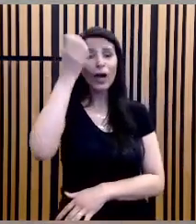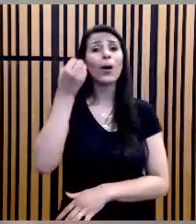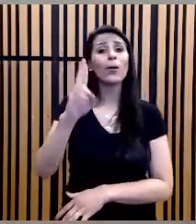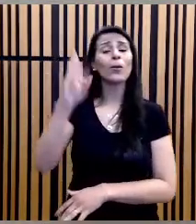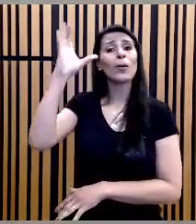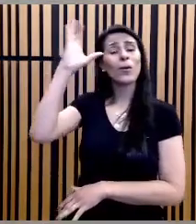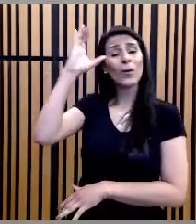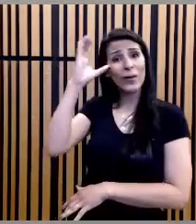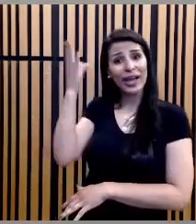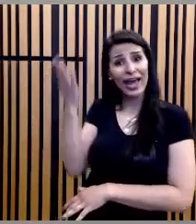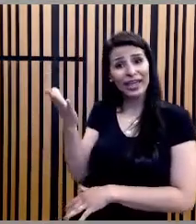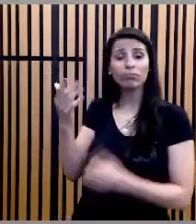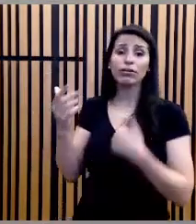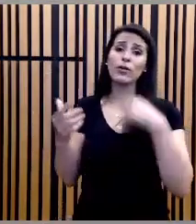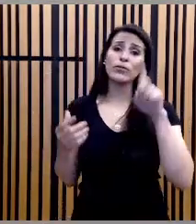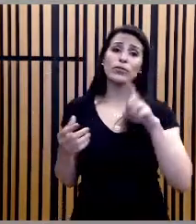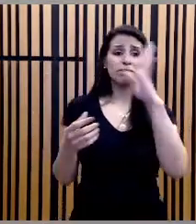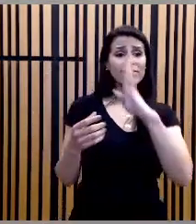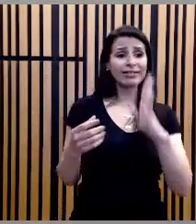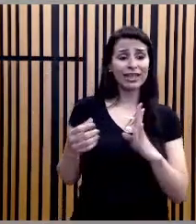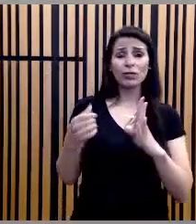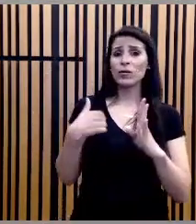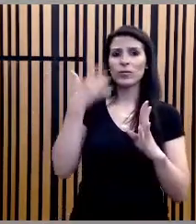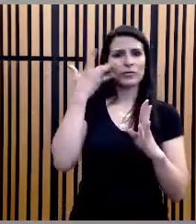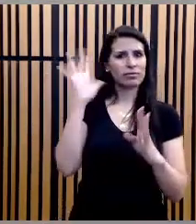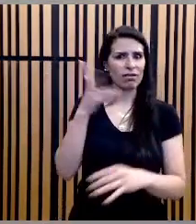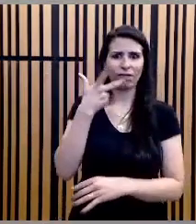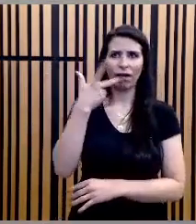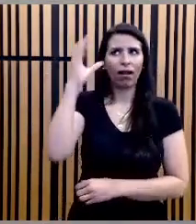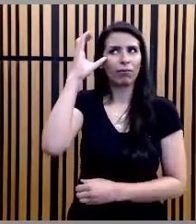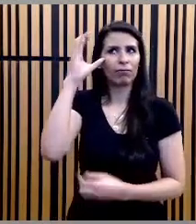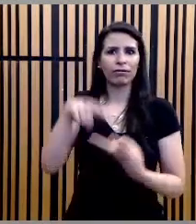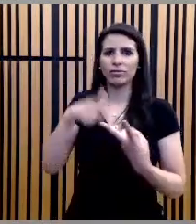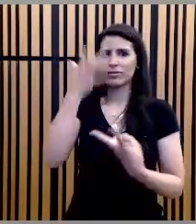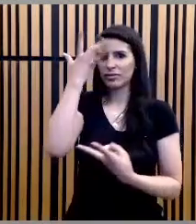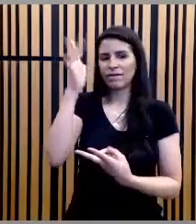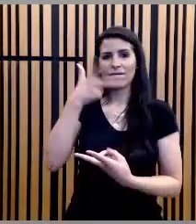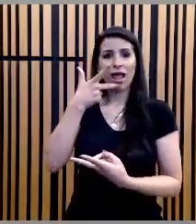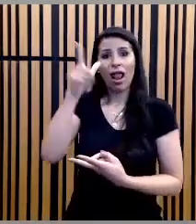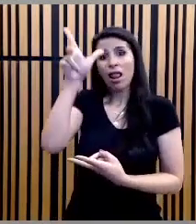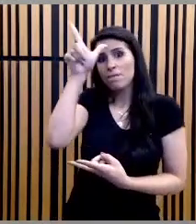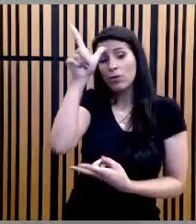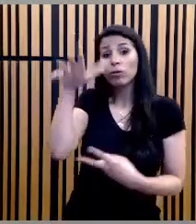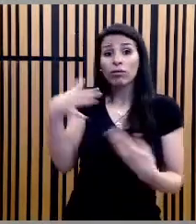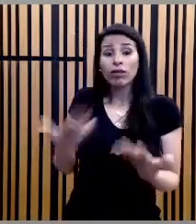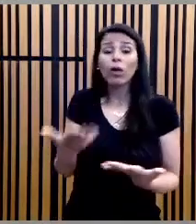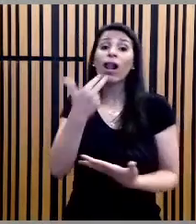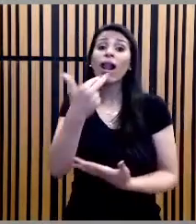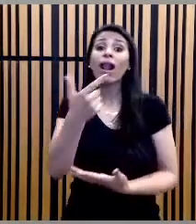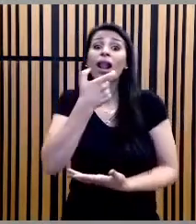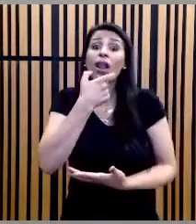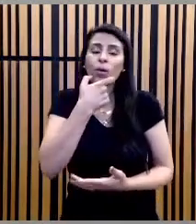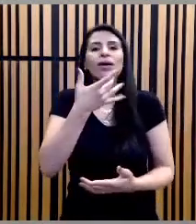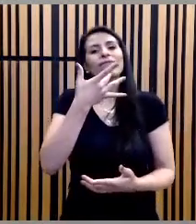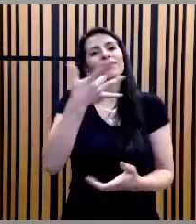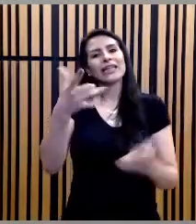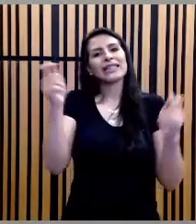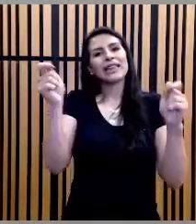Coreia. E eu sou brasileiro, não falo coreano, às vezes não falo alemão, né? Então, o inglês é a língua aí que